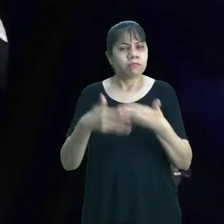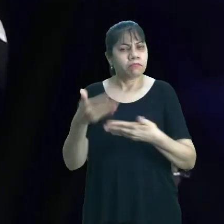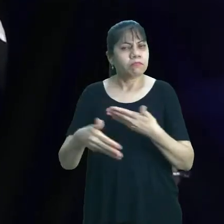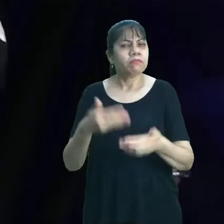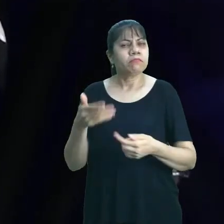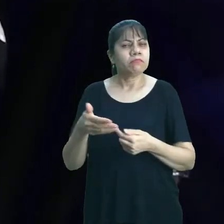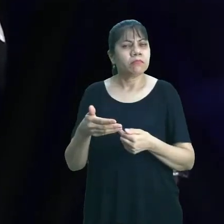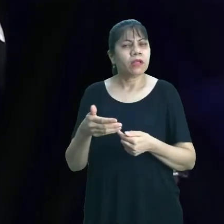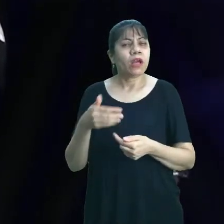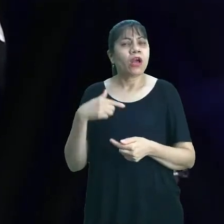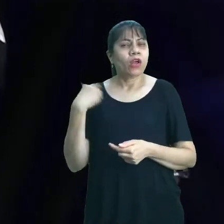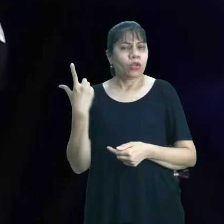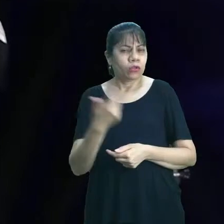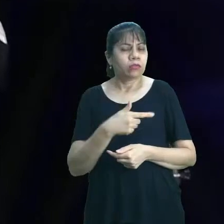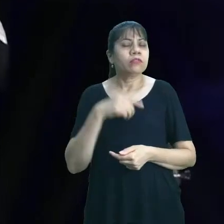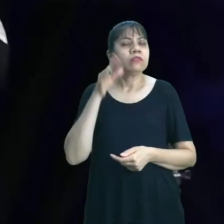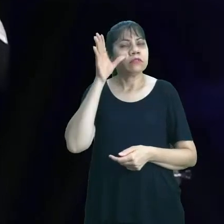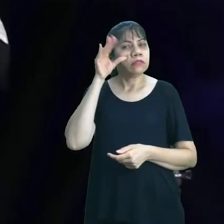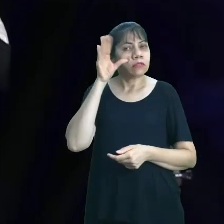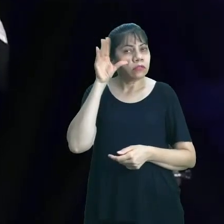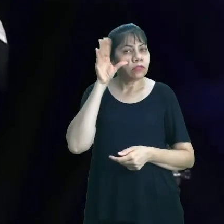vamos observar